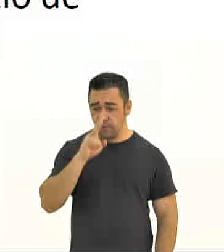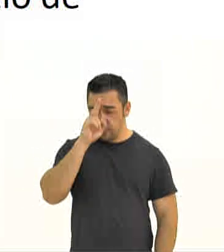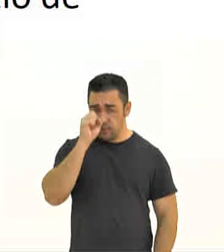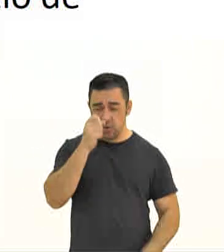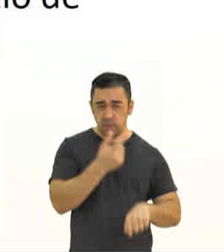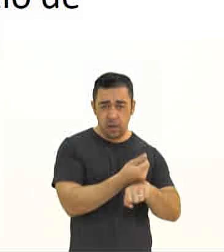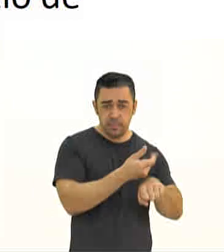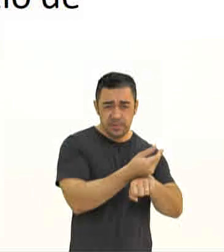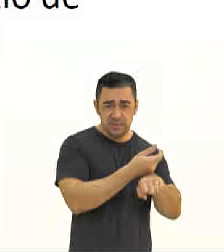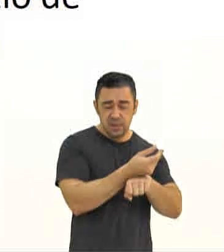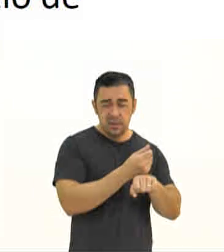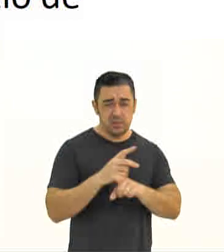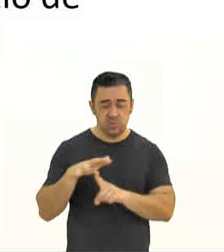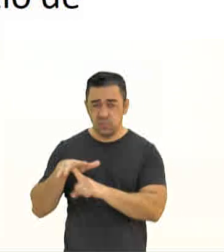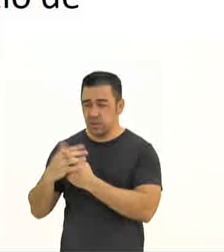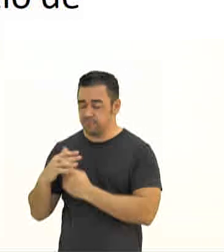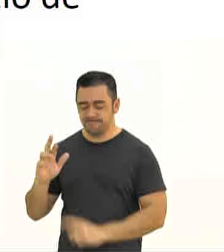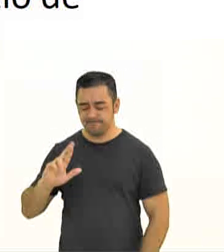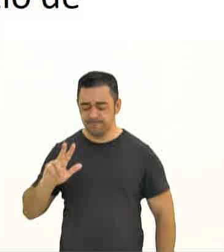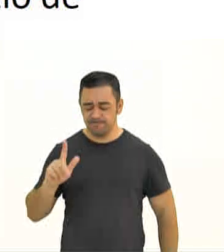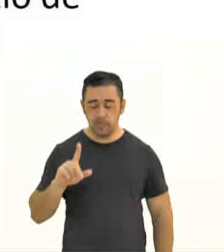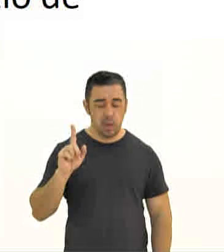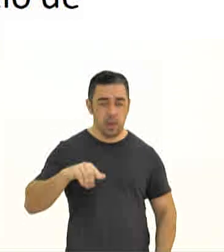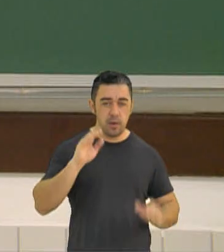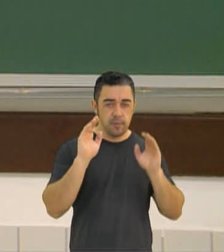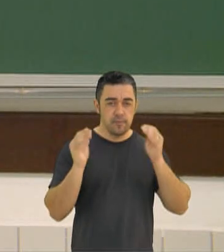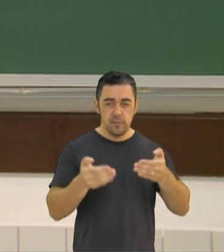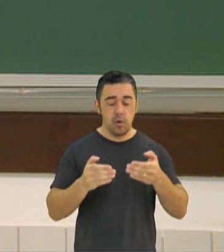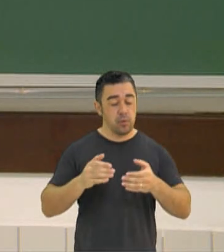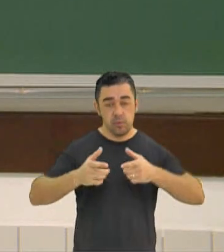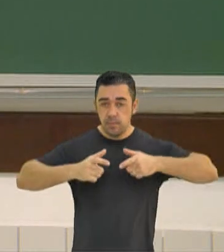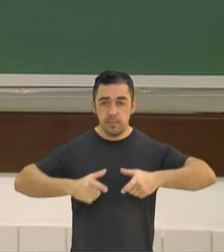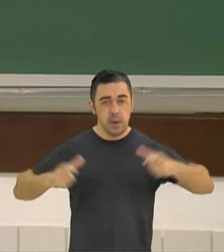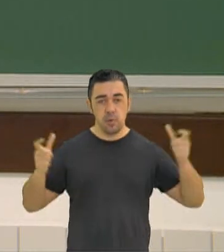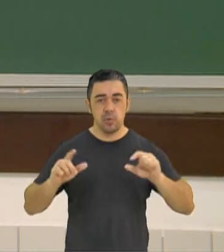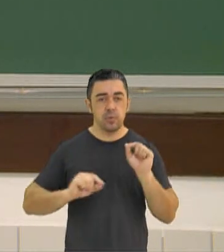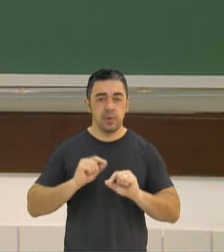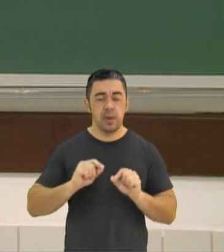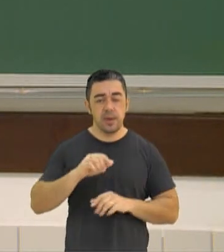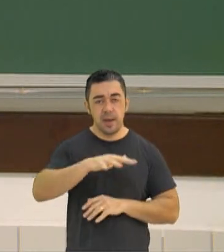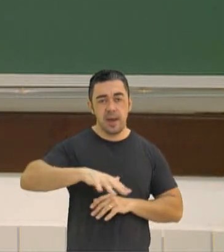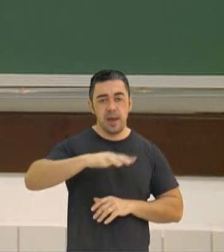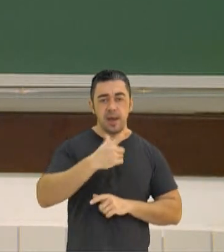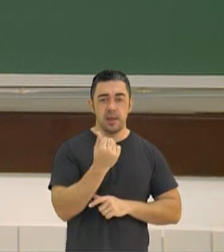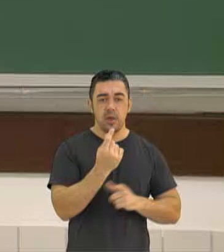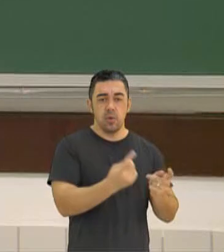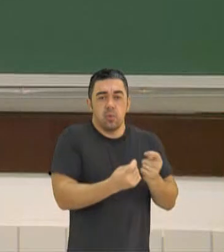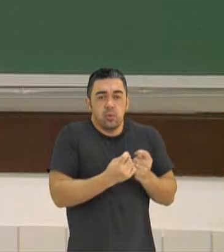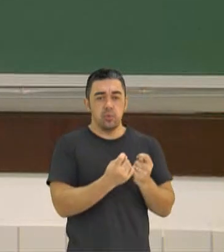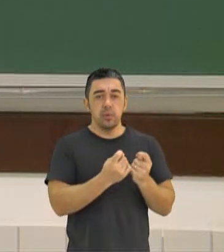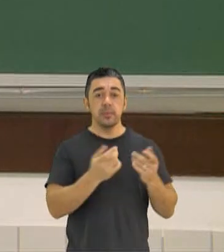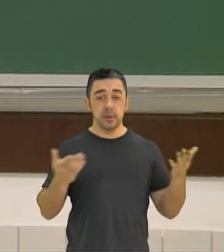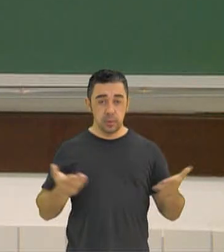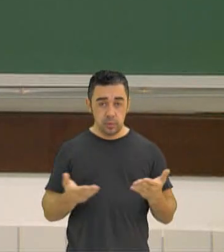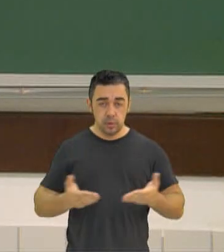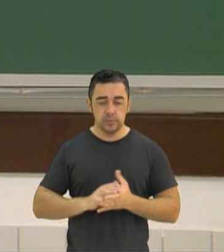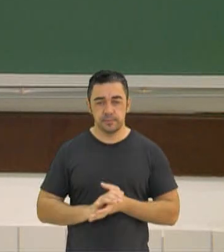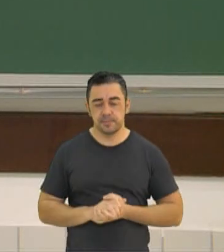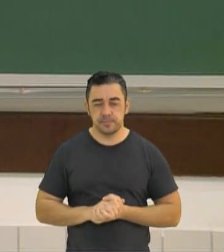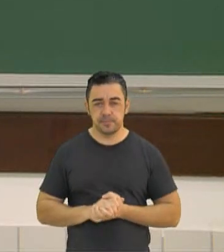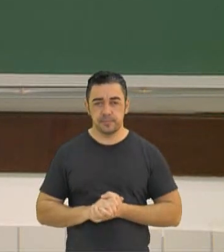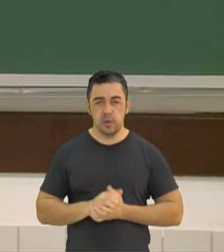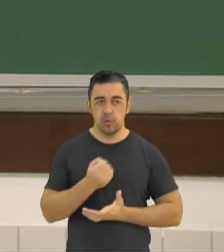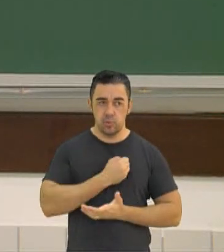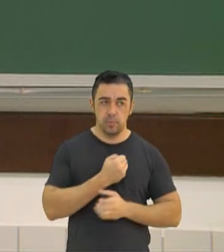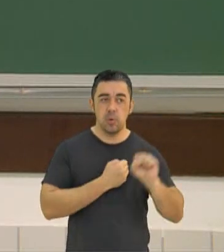e socialista. A temática de discussão já era mais ampliada dentro de um setor econômico vigente na atualidade. A